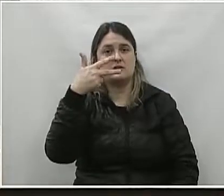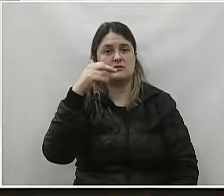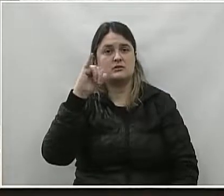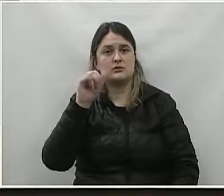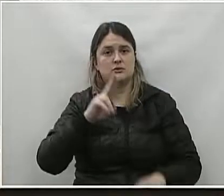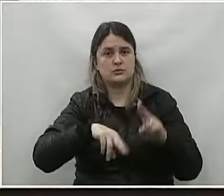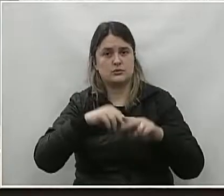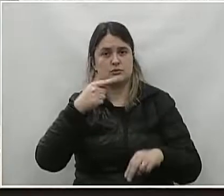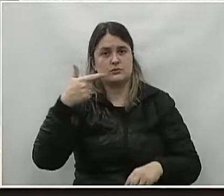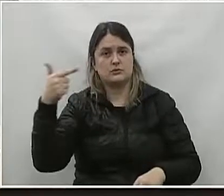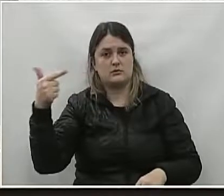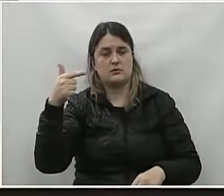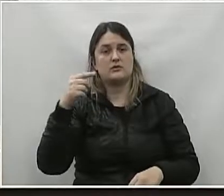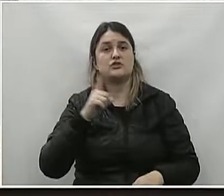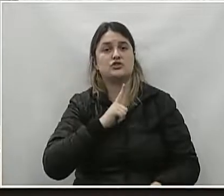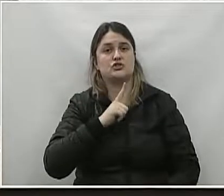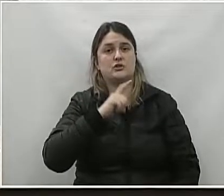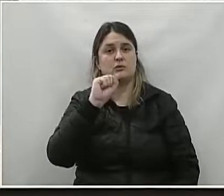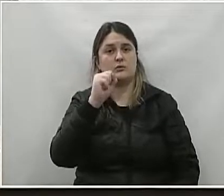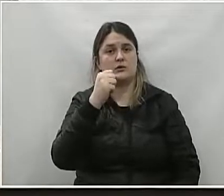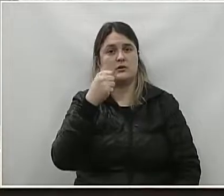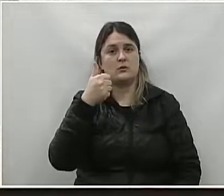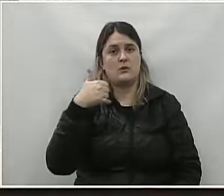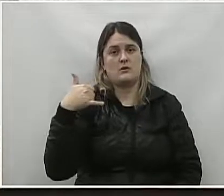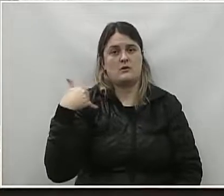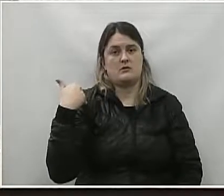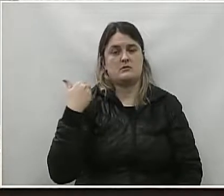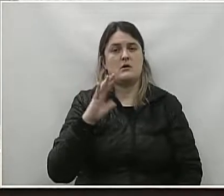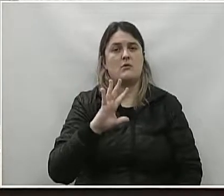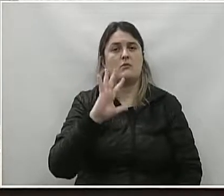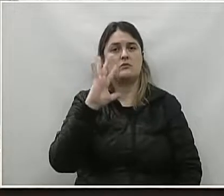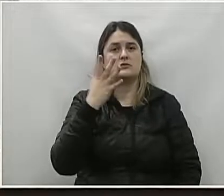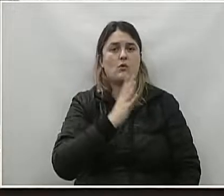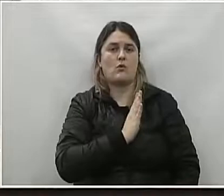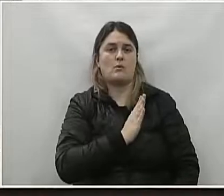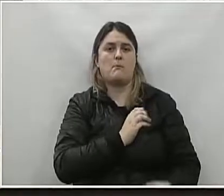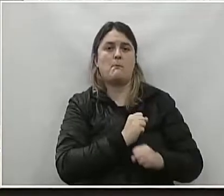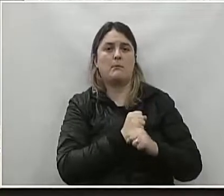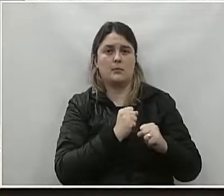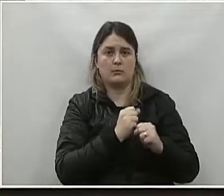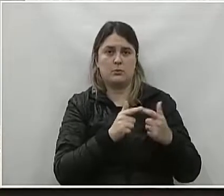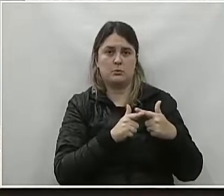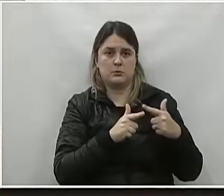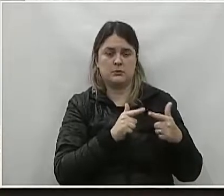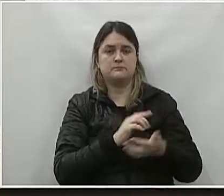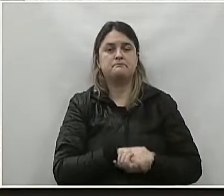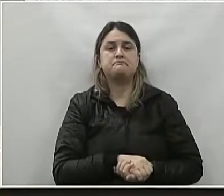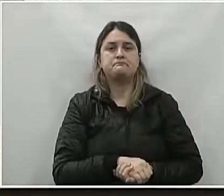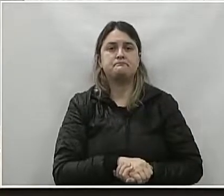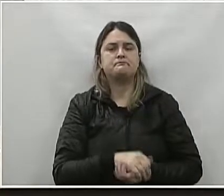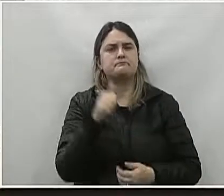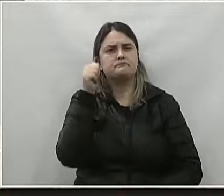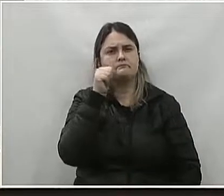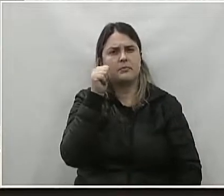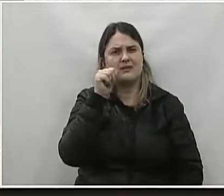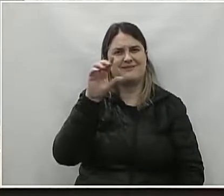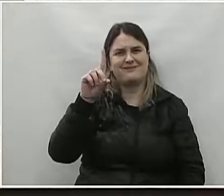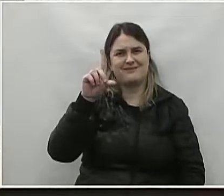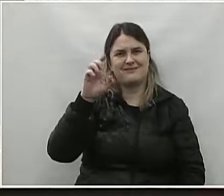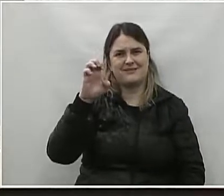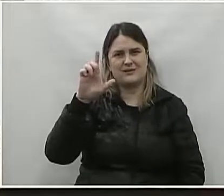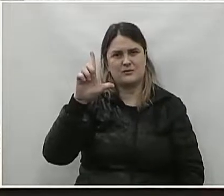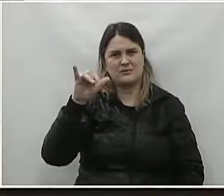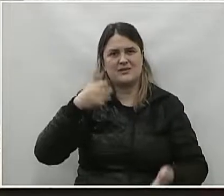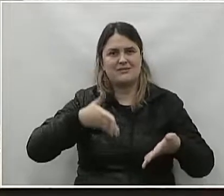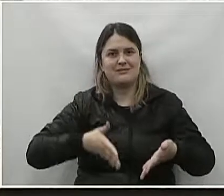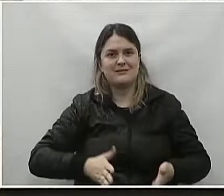de 2022, aos 81 anos de idade, em decorrência de infarto. Senhora Delcy nasceu